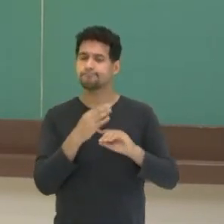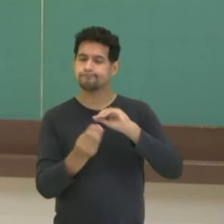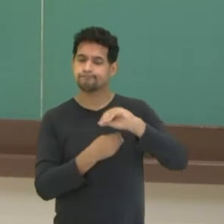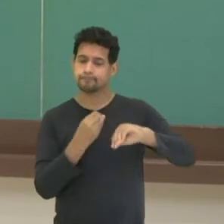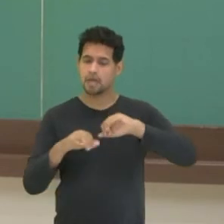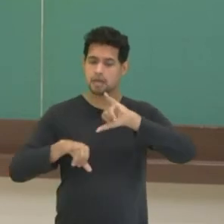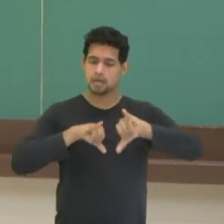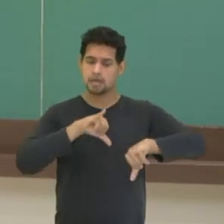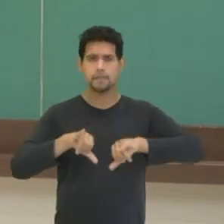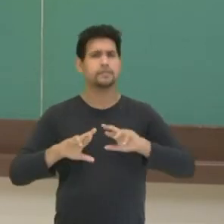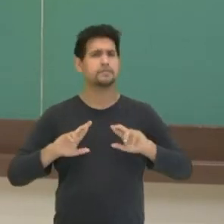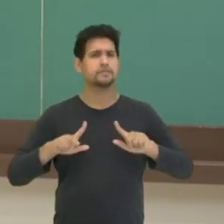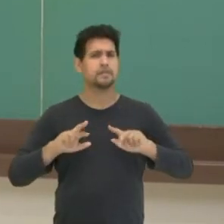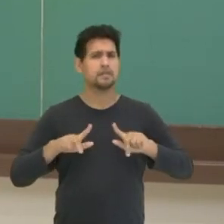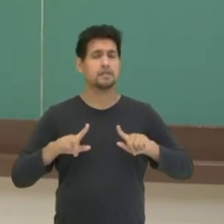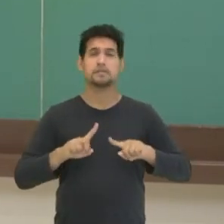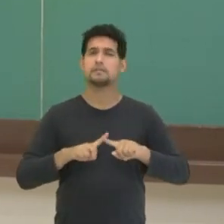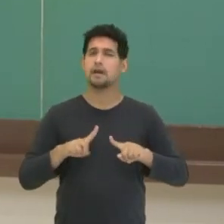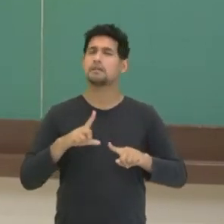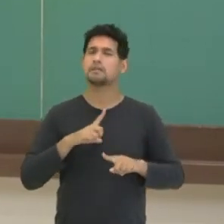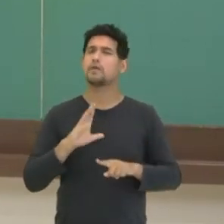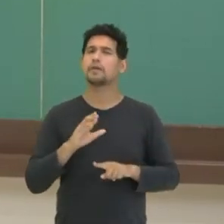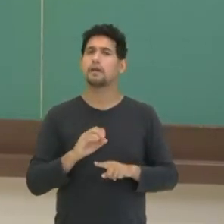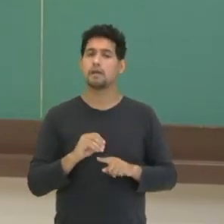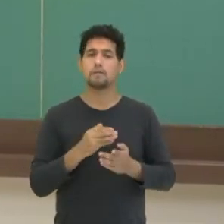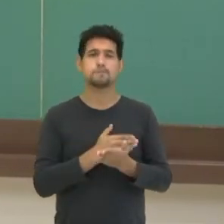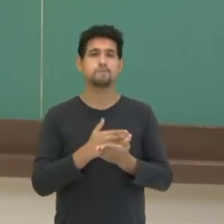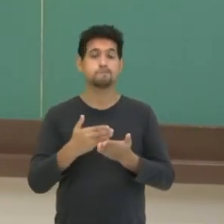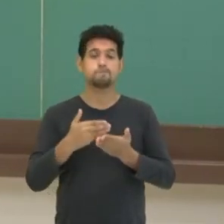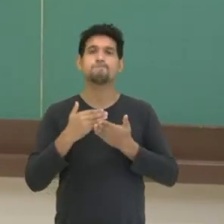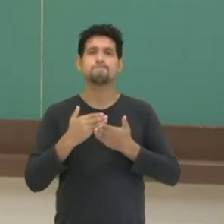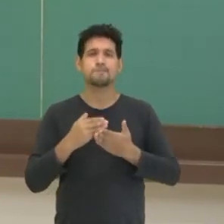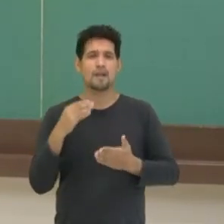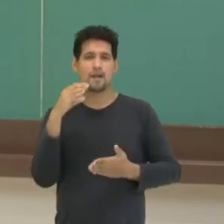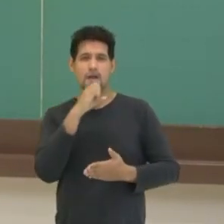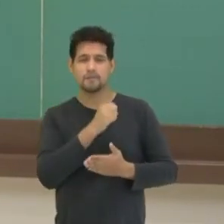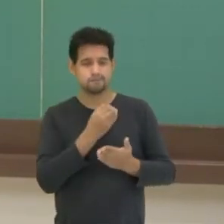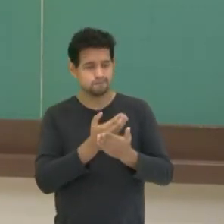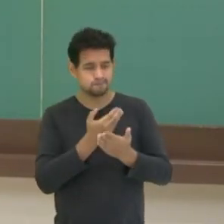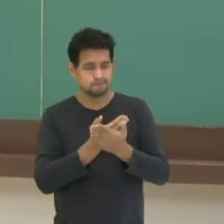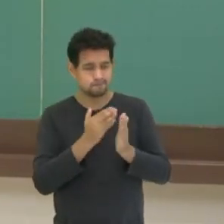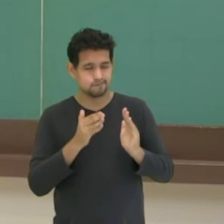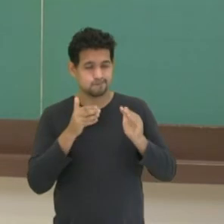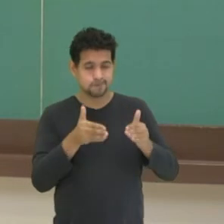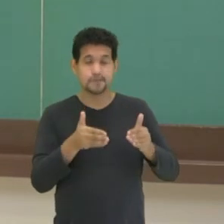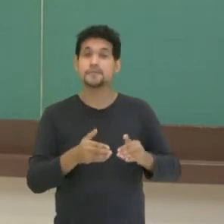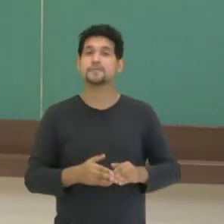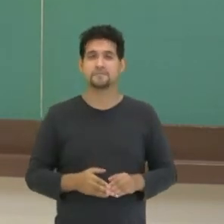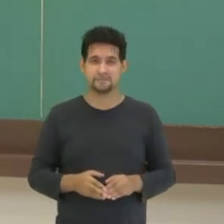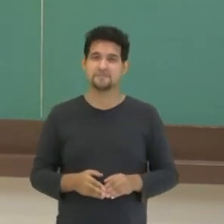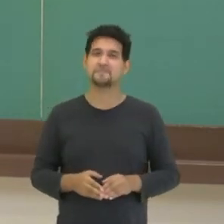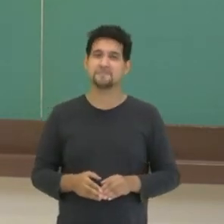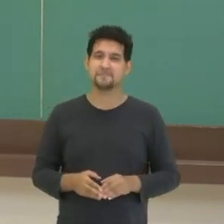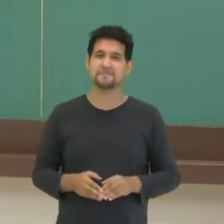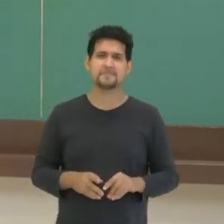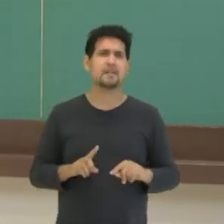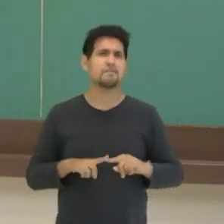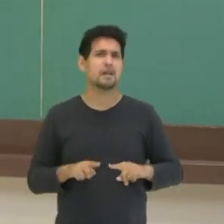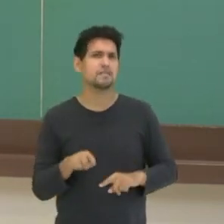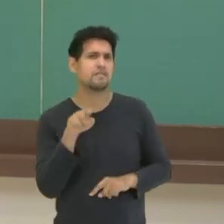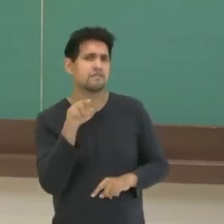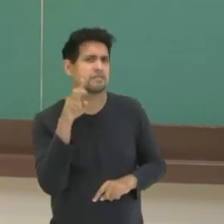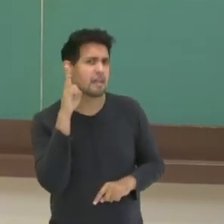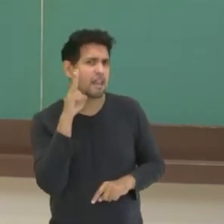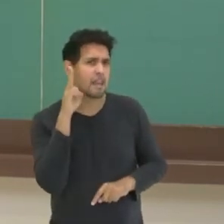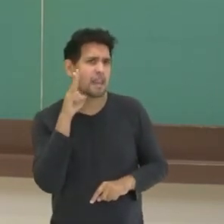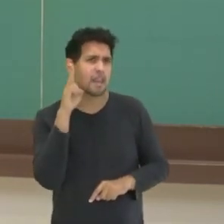químicas diferentes. Então estava dado o pontapé inicial para os estudos deste fenômeno. E você lembra